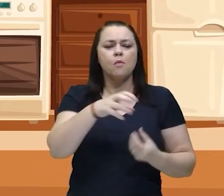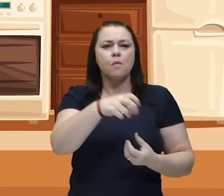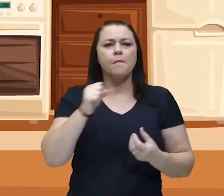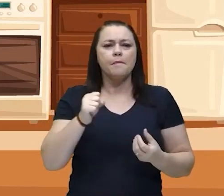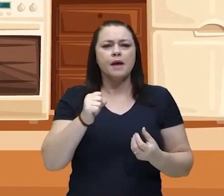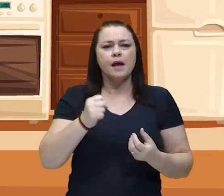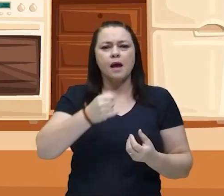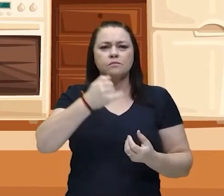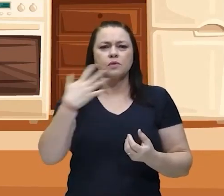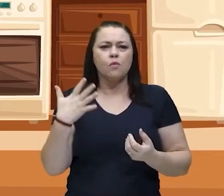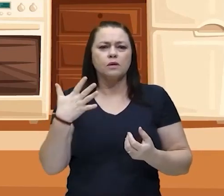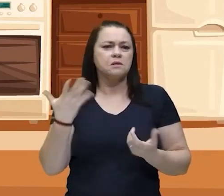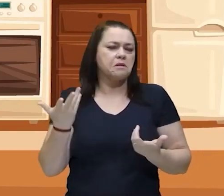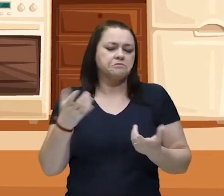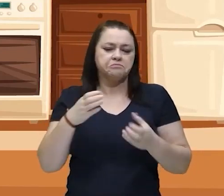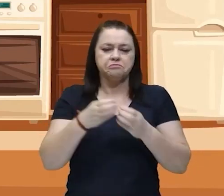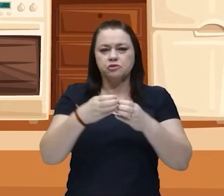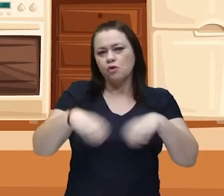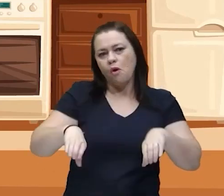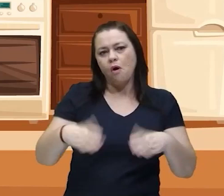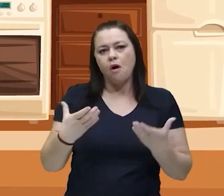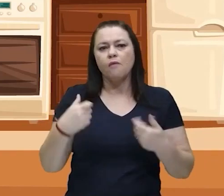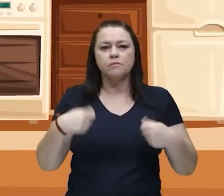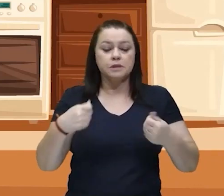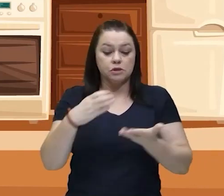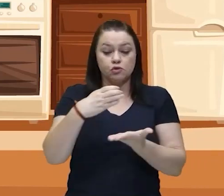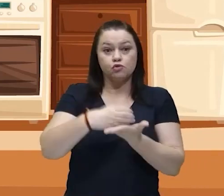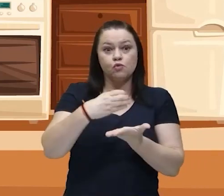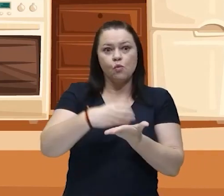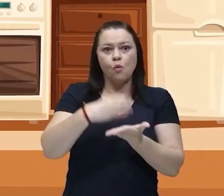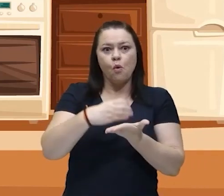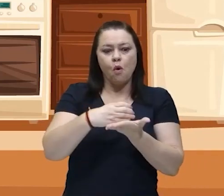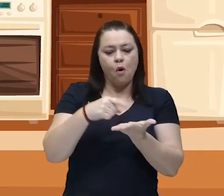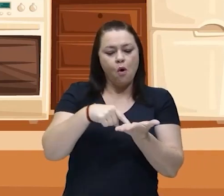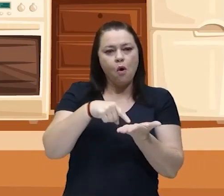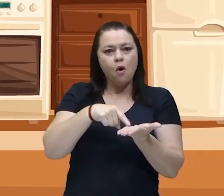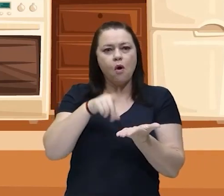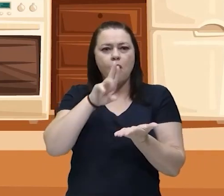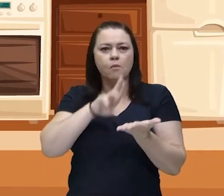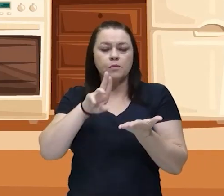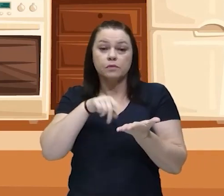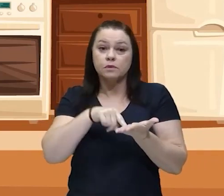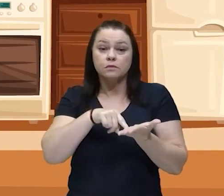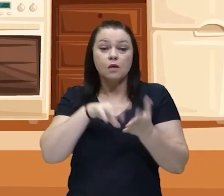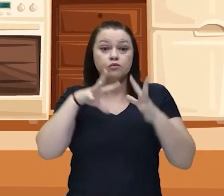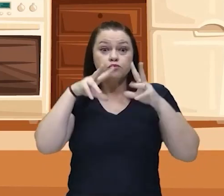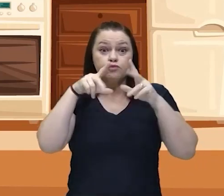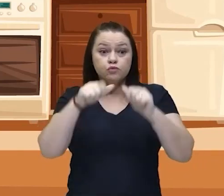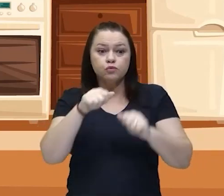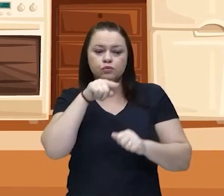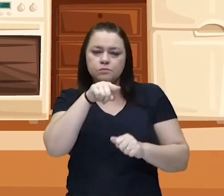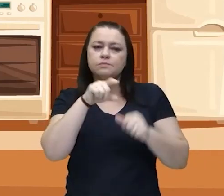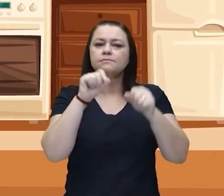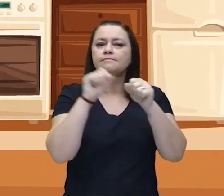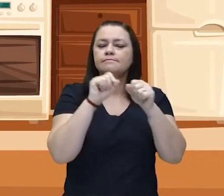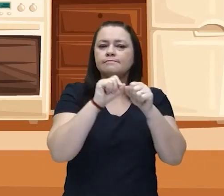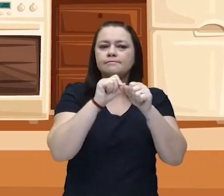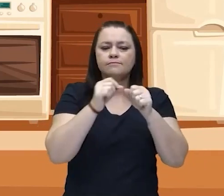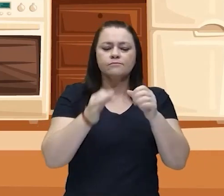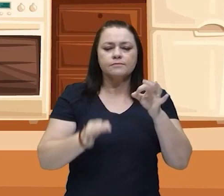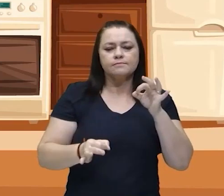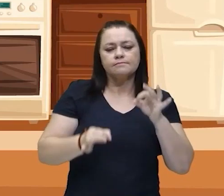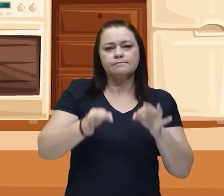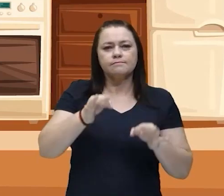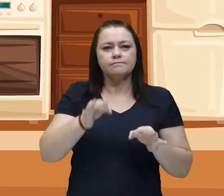de ovos, vou precisar do copo de medidas. Então, quando você faz essas conversões mentalmente, você está trabalhando com